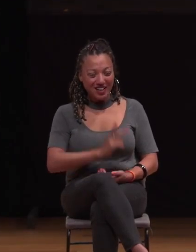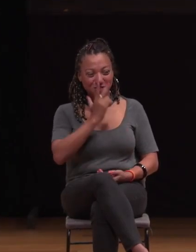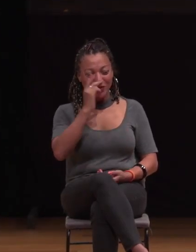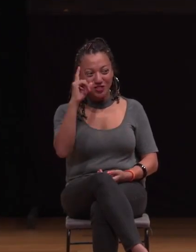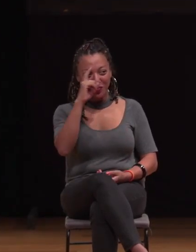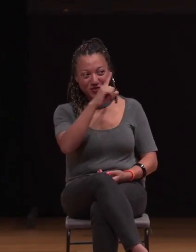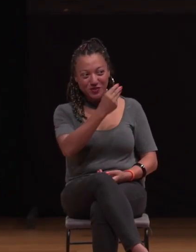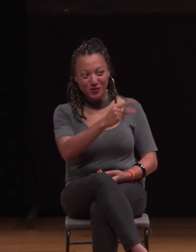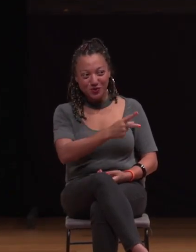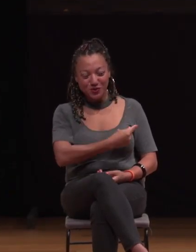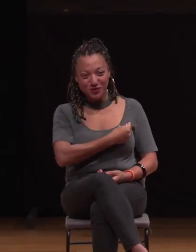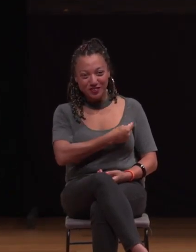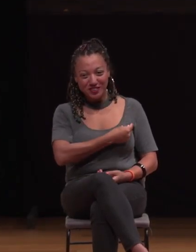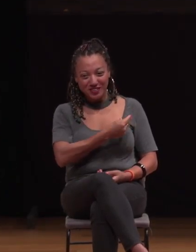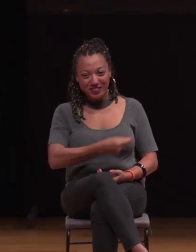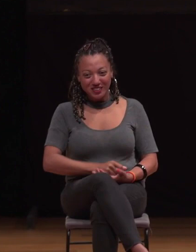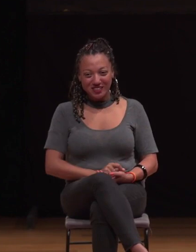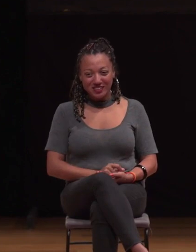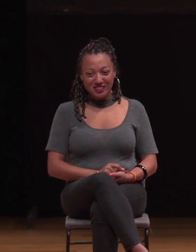difícil as coisas.